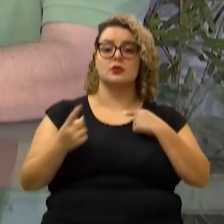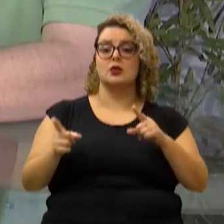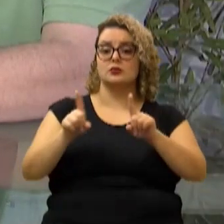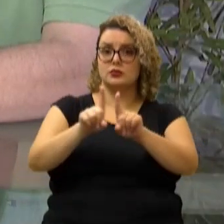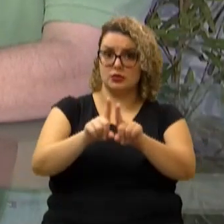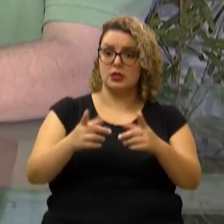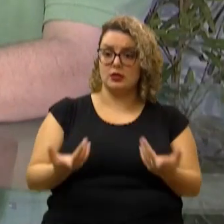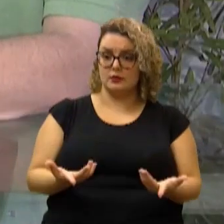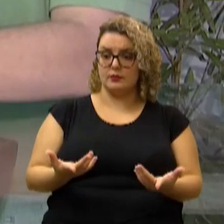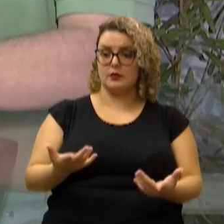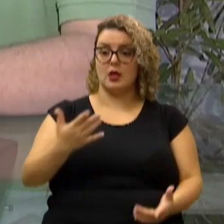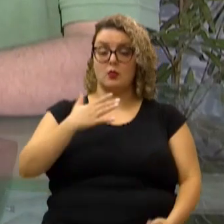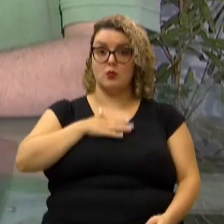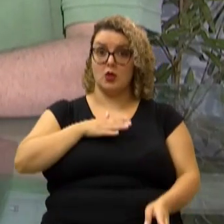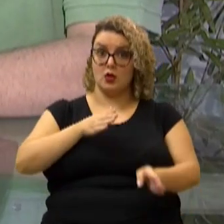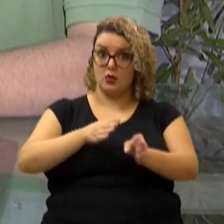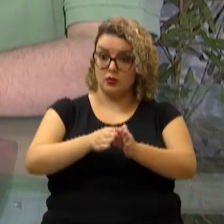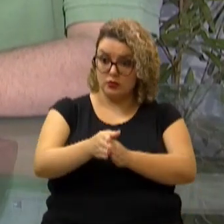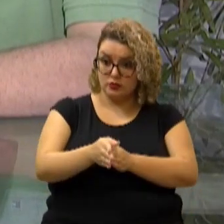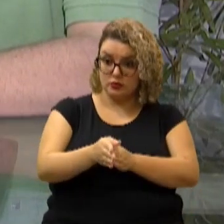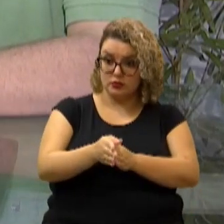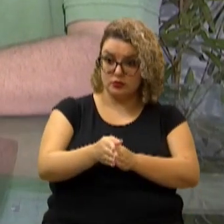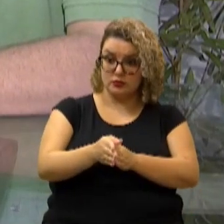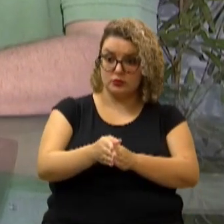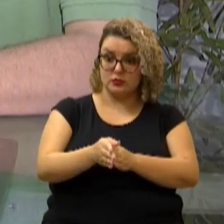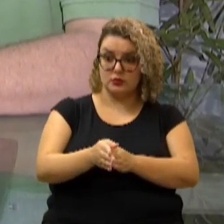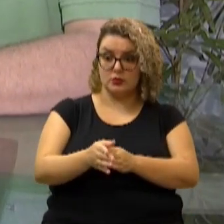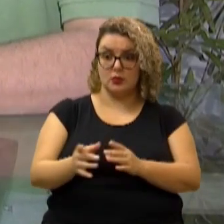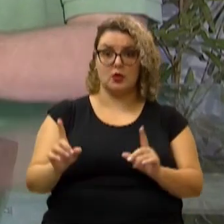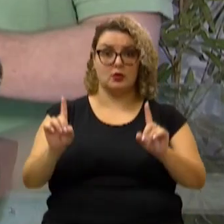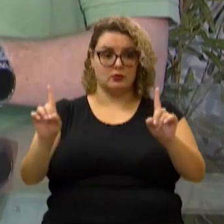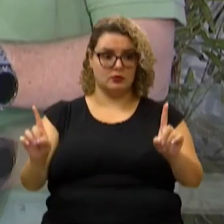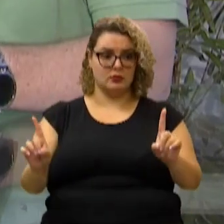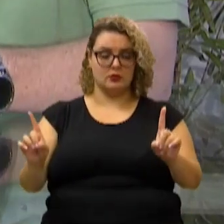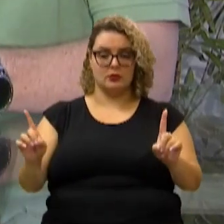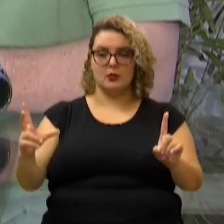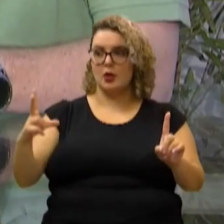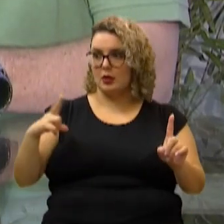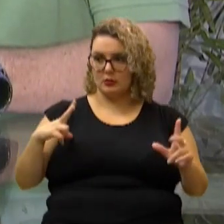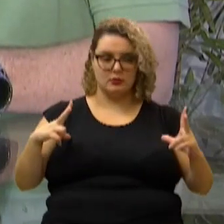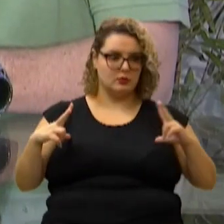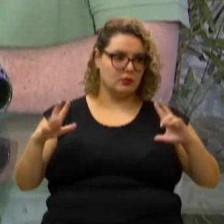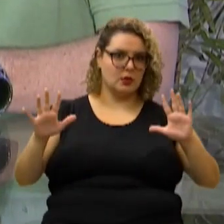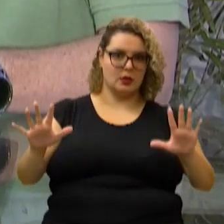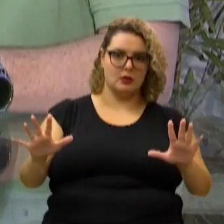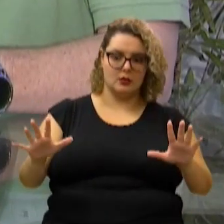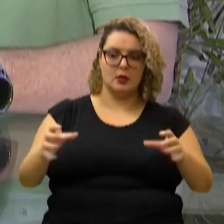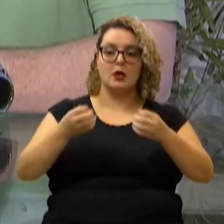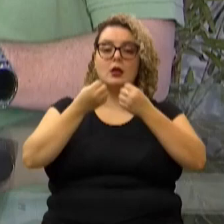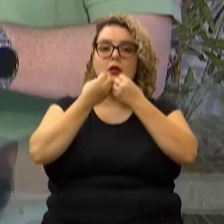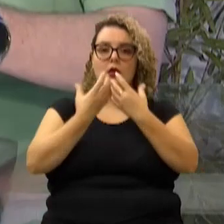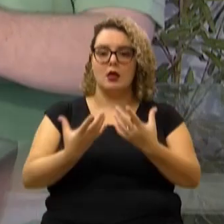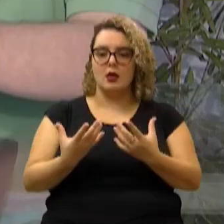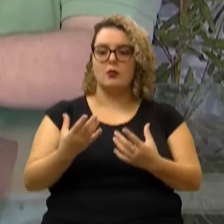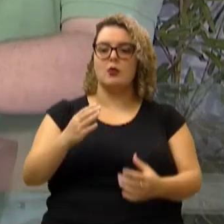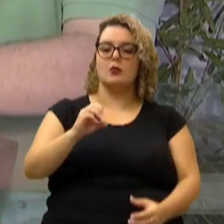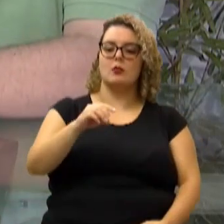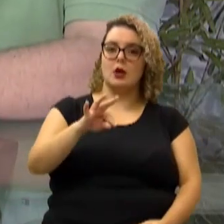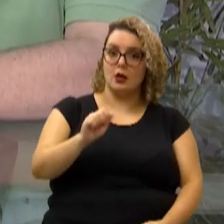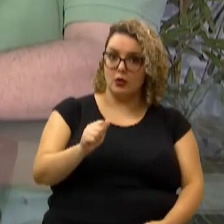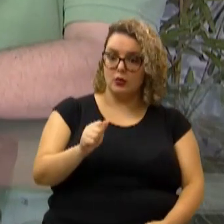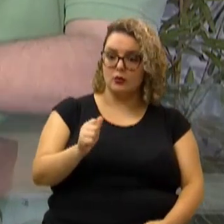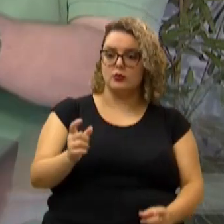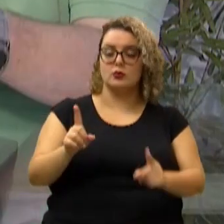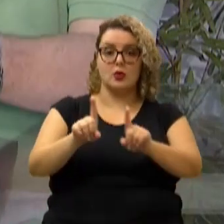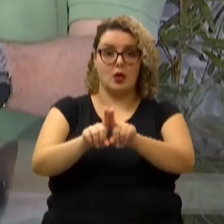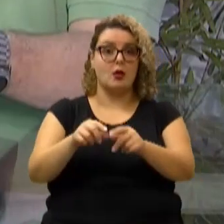desejo conjunto então minha recomendação é cada um tem que ter a sua conta individual e é bom ter uma conta